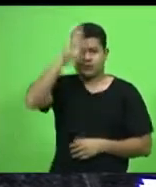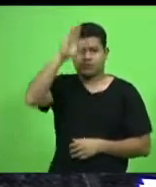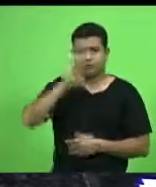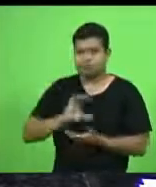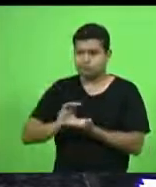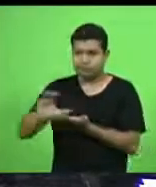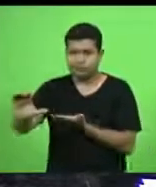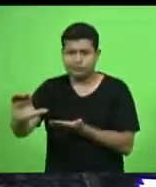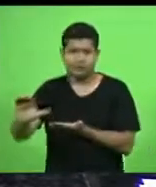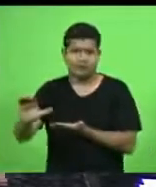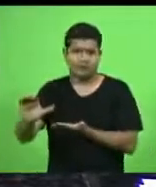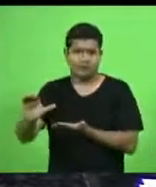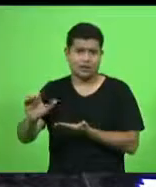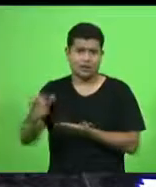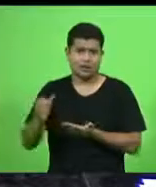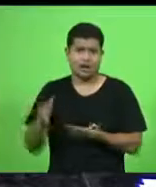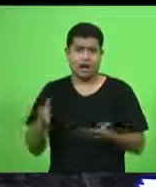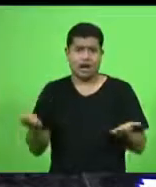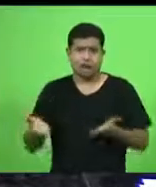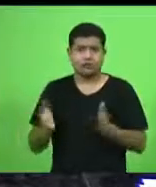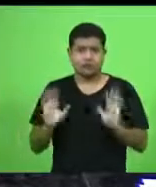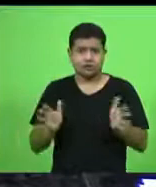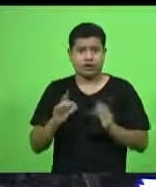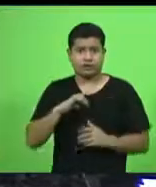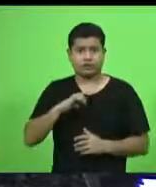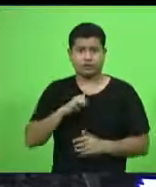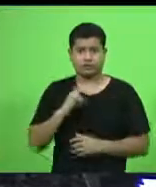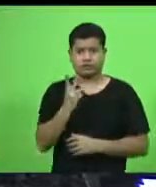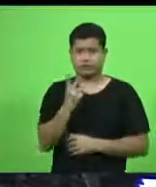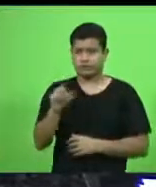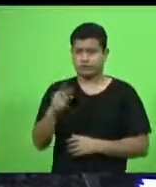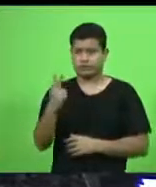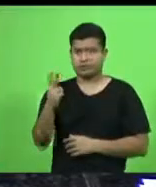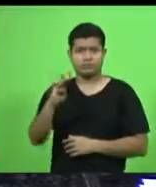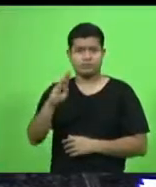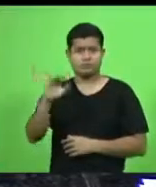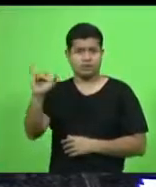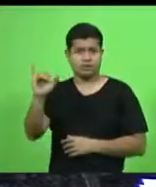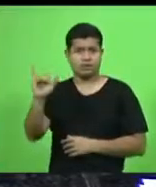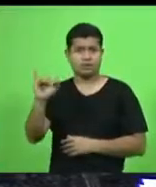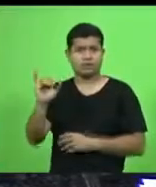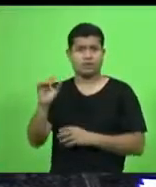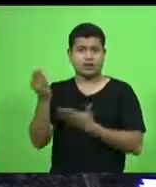combate ao Covid, diante desse volume de 2,2 bi que o governo federal colocou aqui?